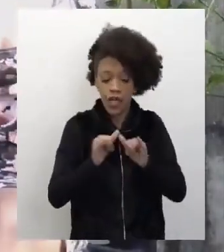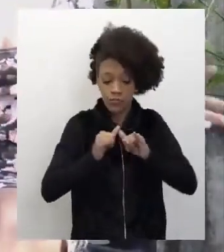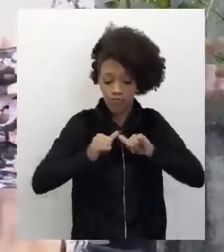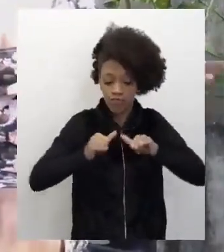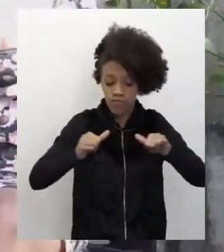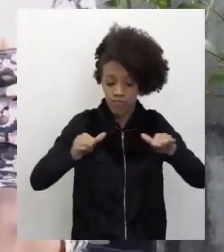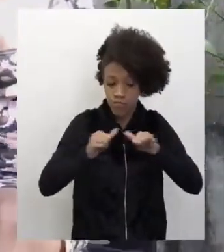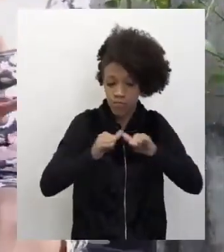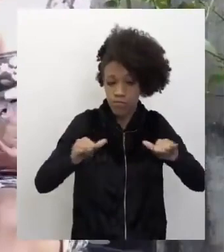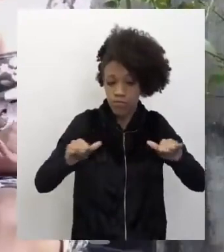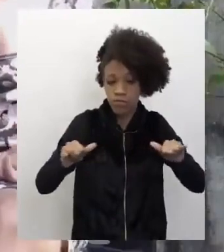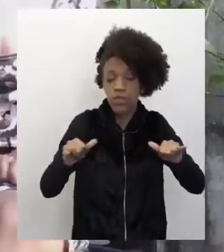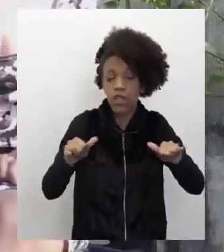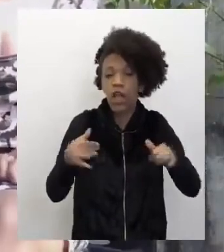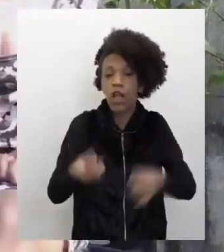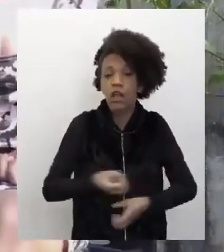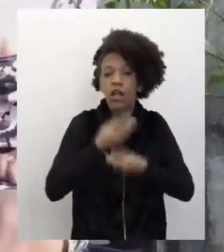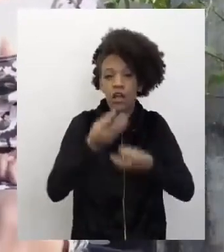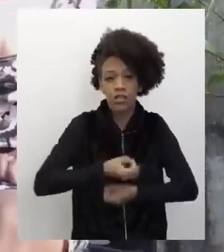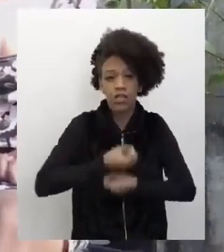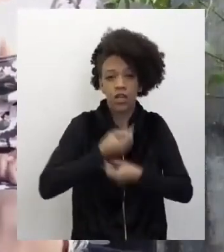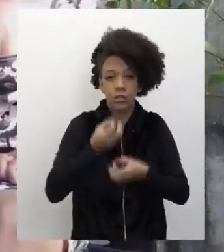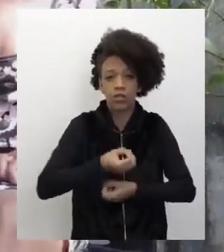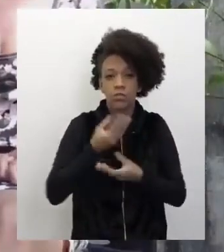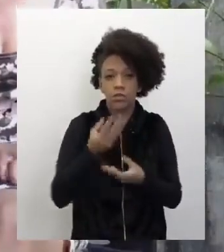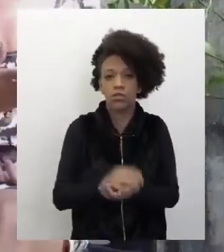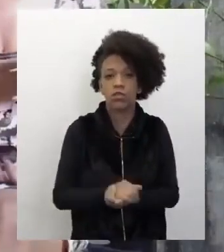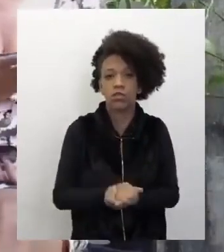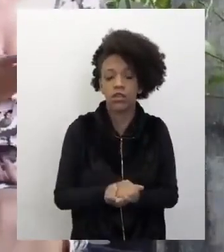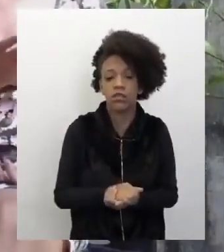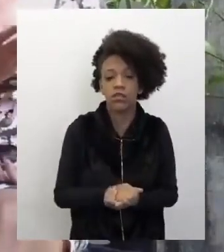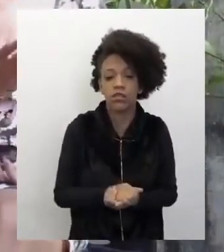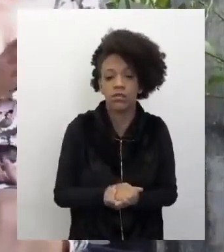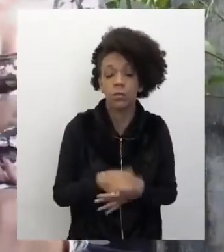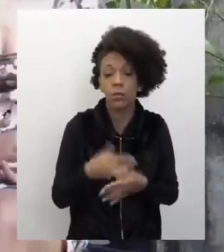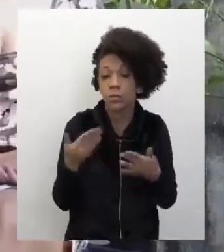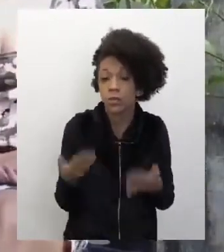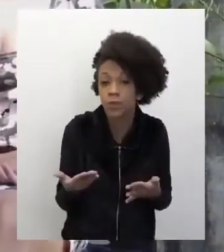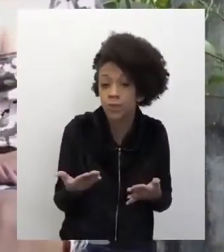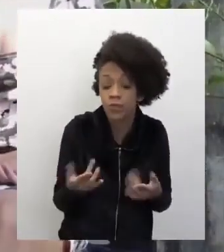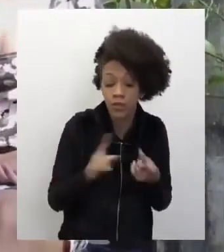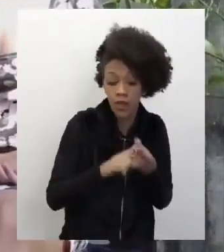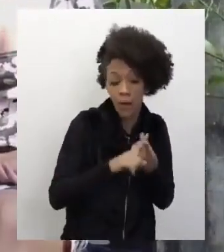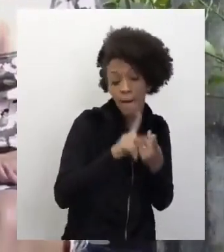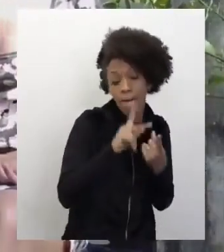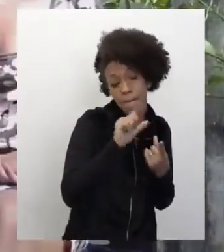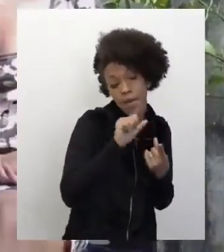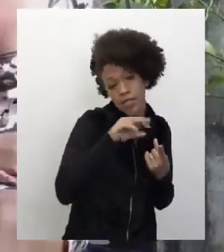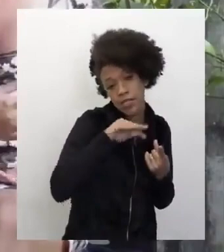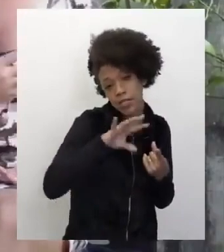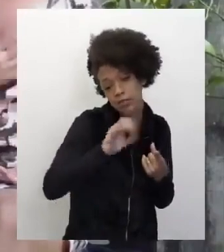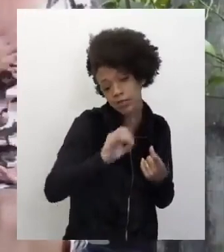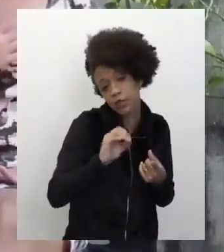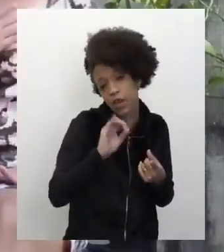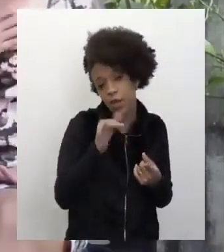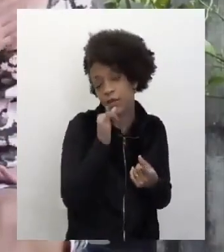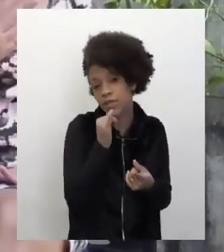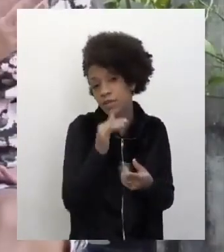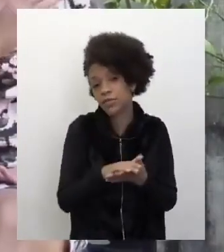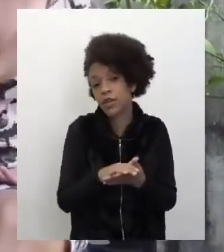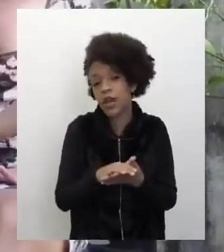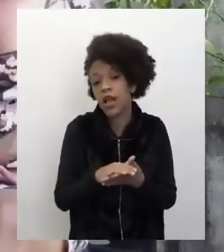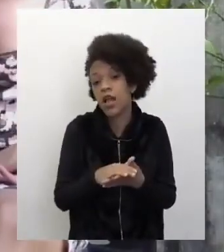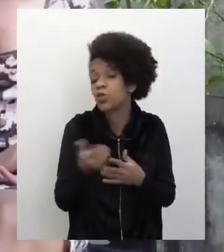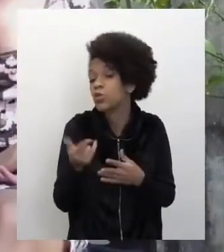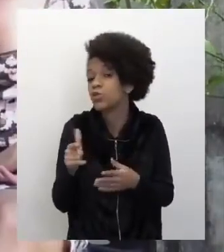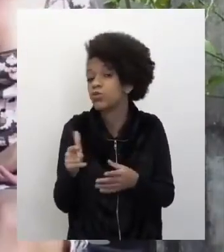para obter informações sobre a superfície terrestre. Os sensores passivos, por exemplo, não possuem a sua própria fonte